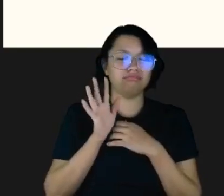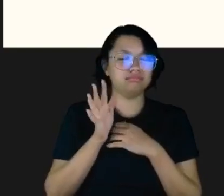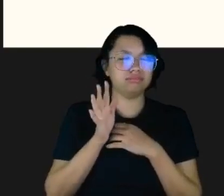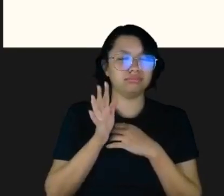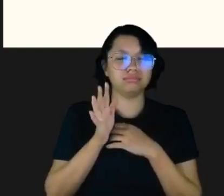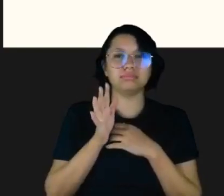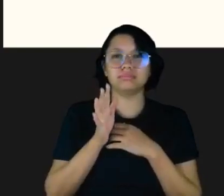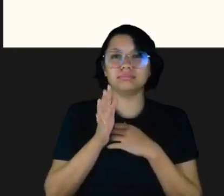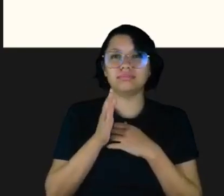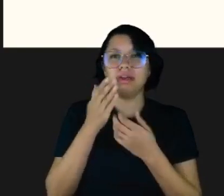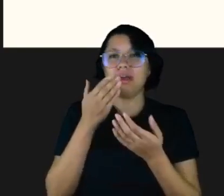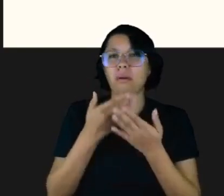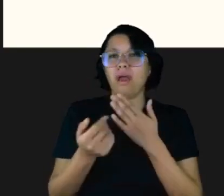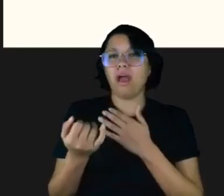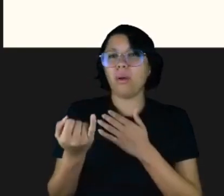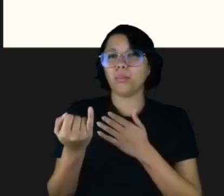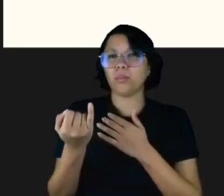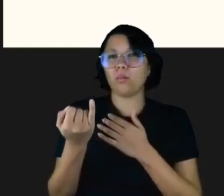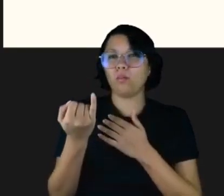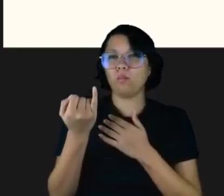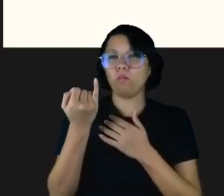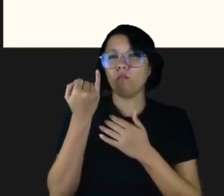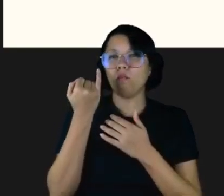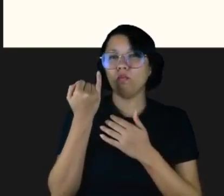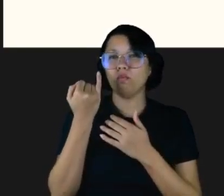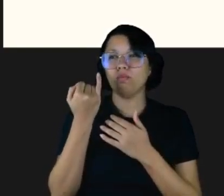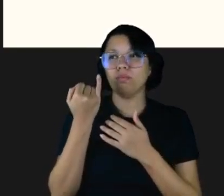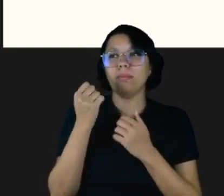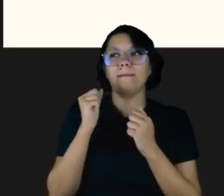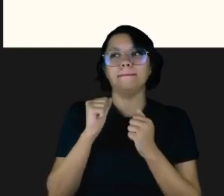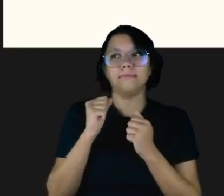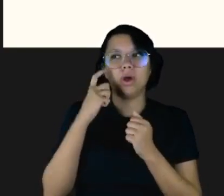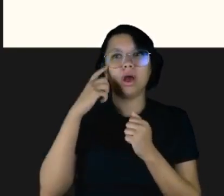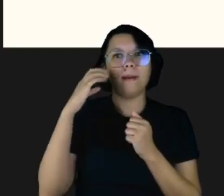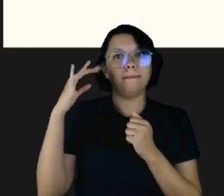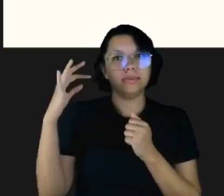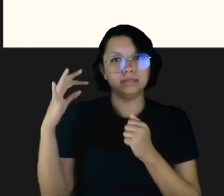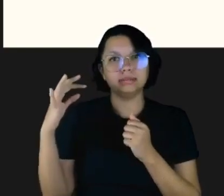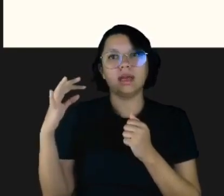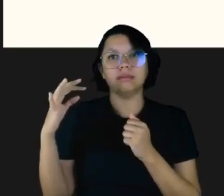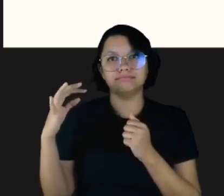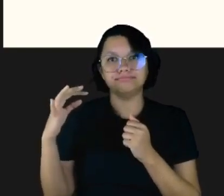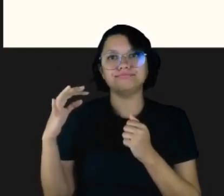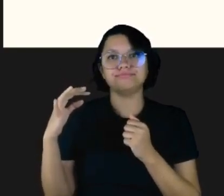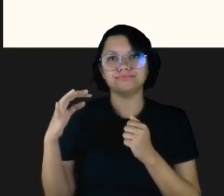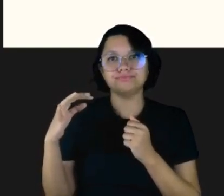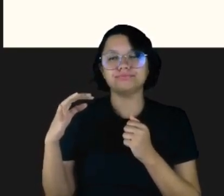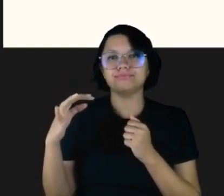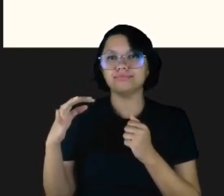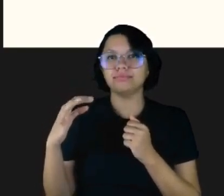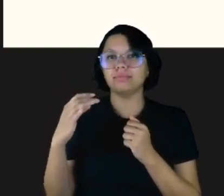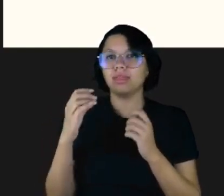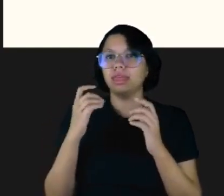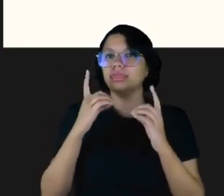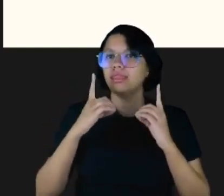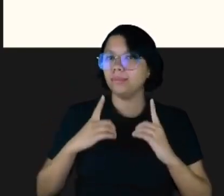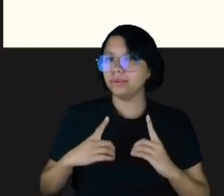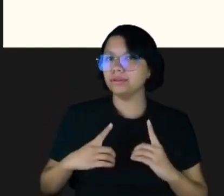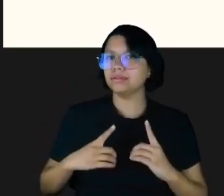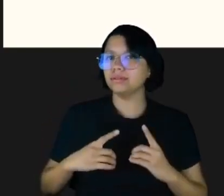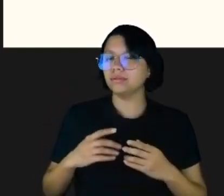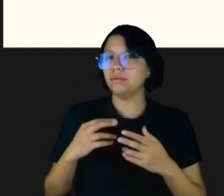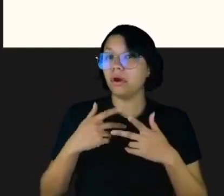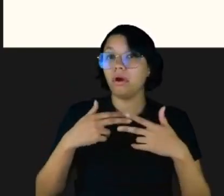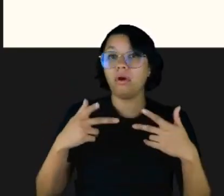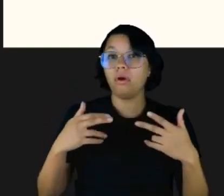começou a perder muito peso, a gente pode pensar num quadro de depressão. Também. E coisa que talvez não é muito comum